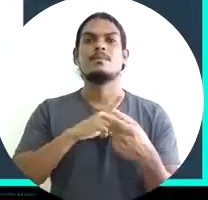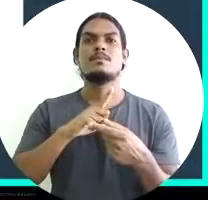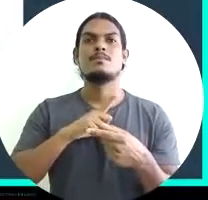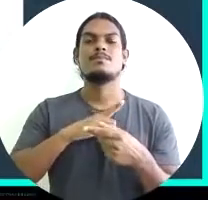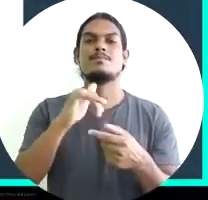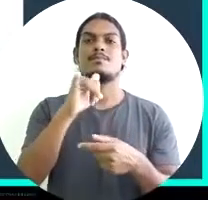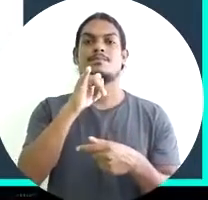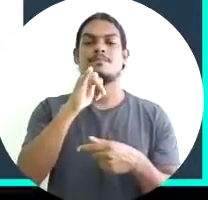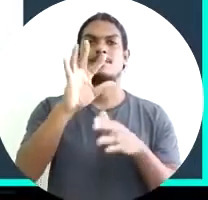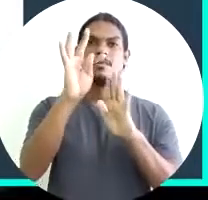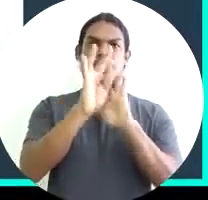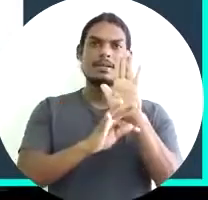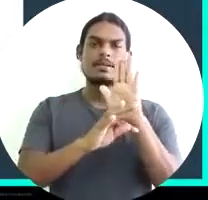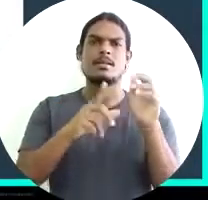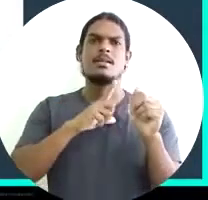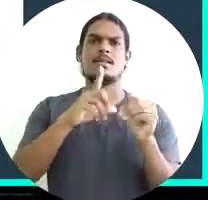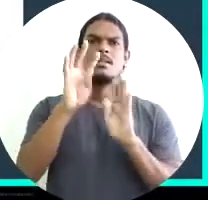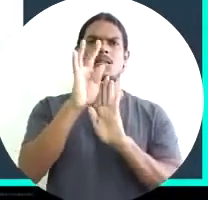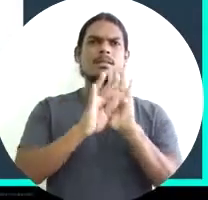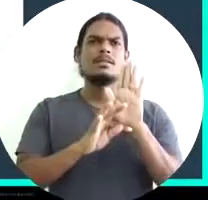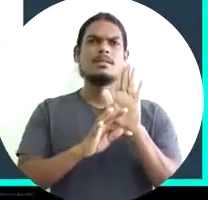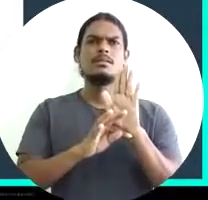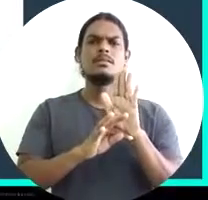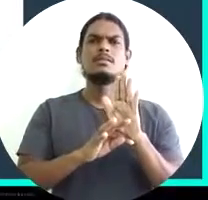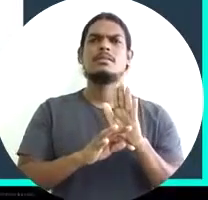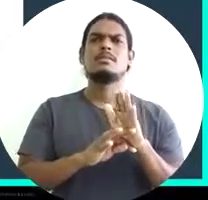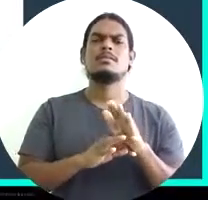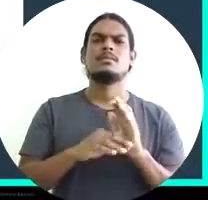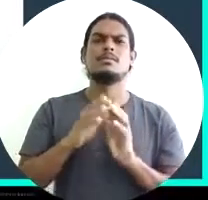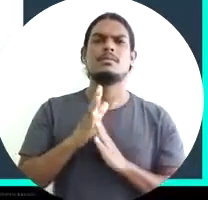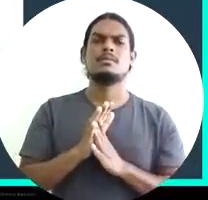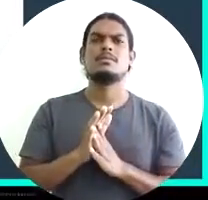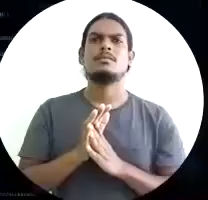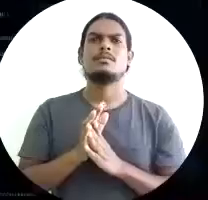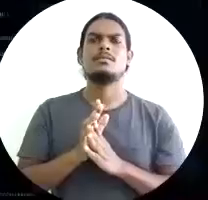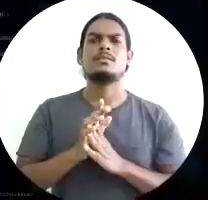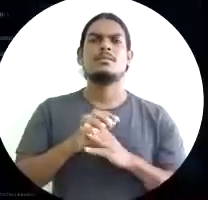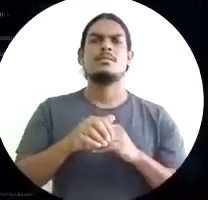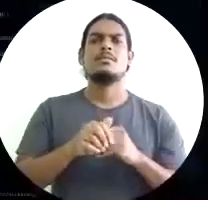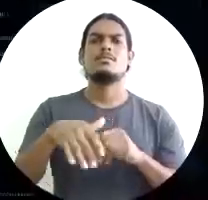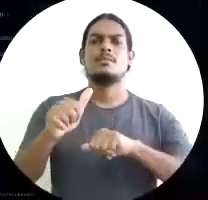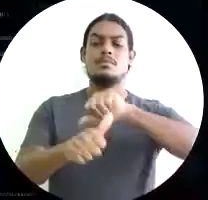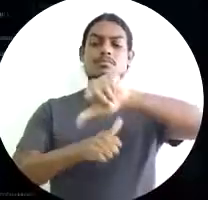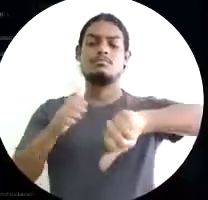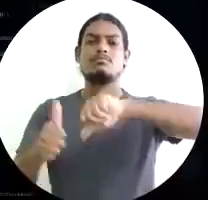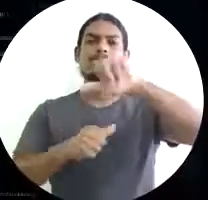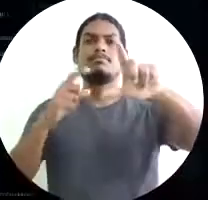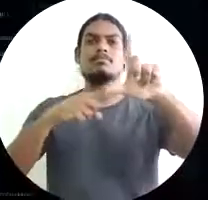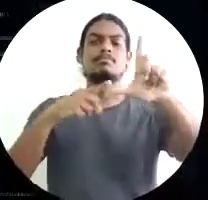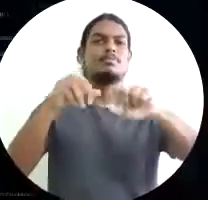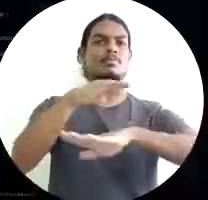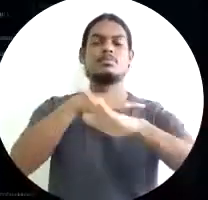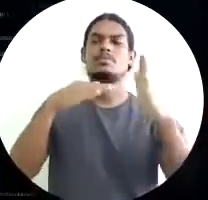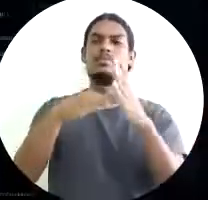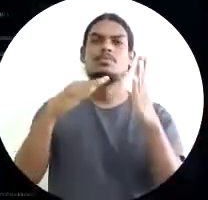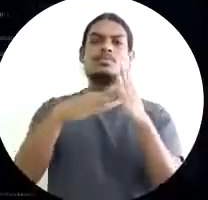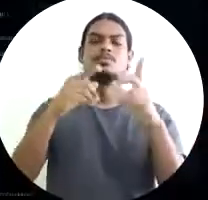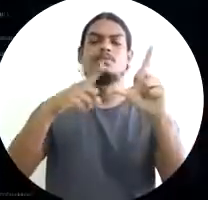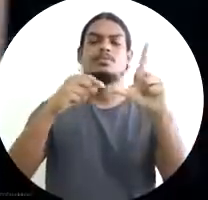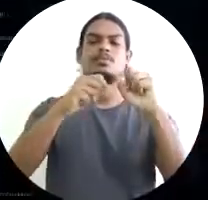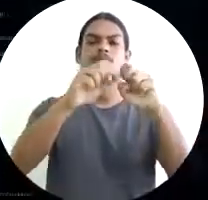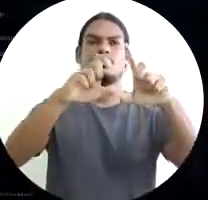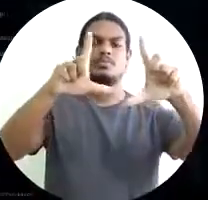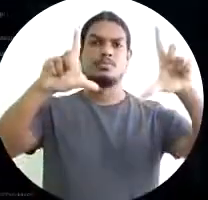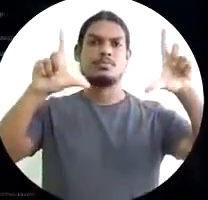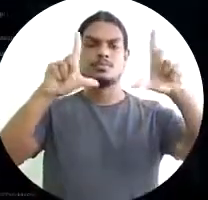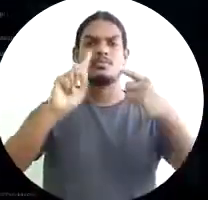texto. Então você tem text transform uppercase, transforma tudo em maiúsculo. E text alinhamento